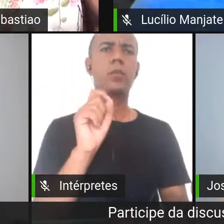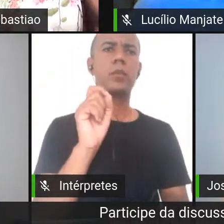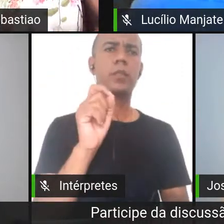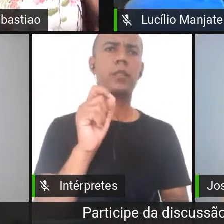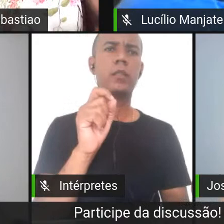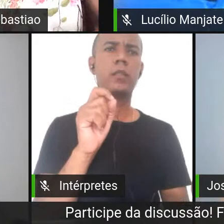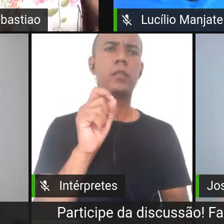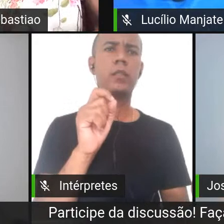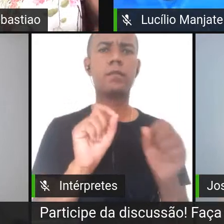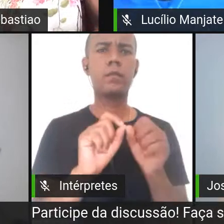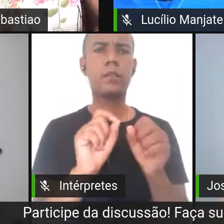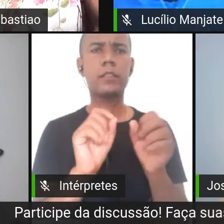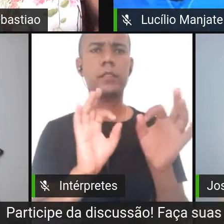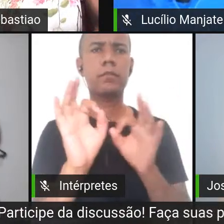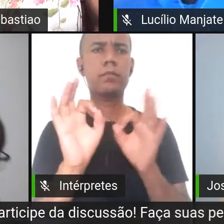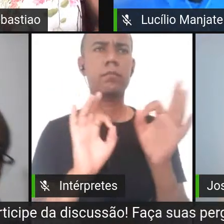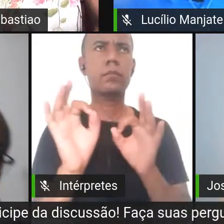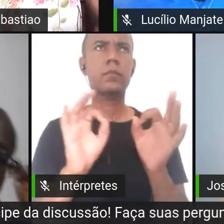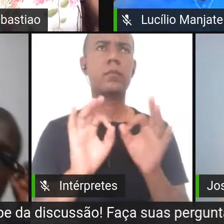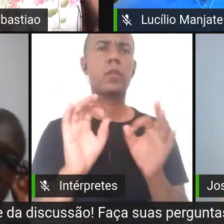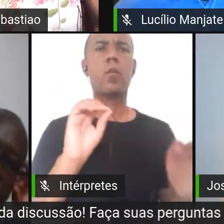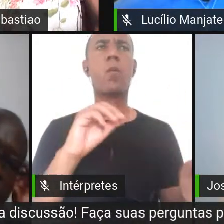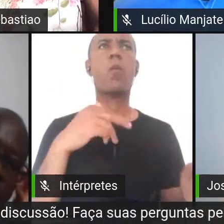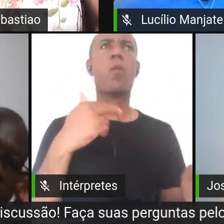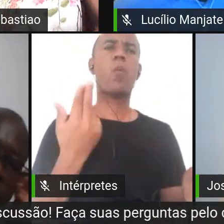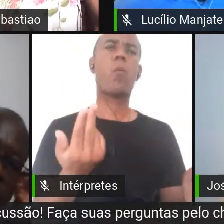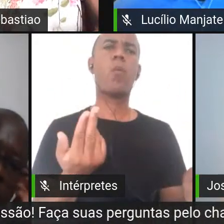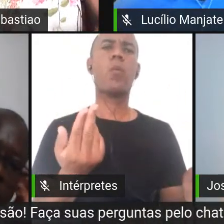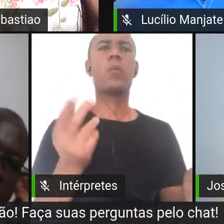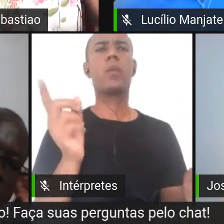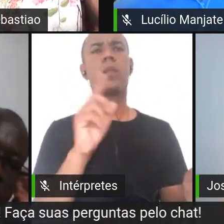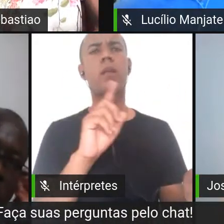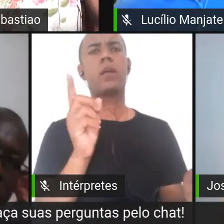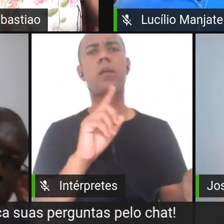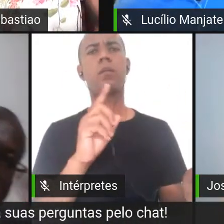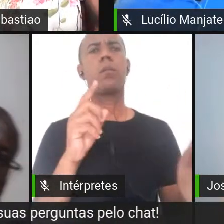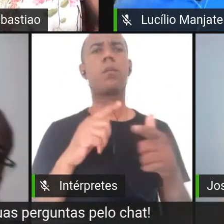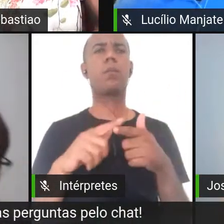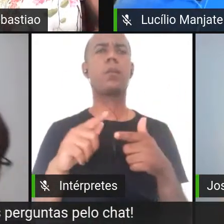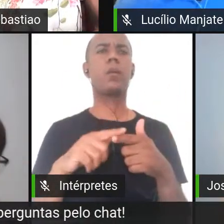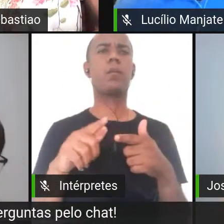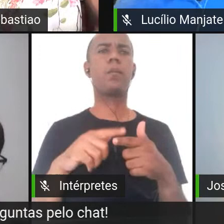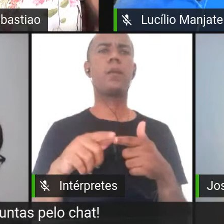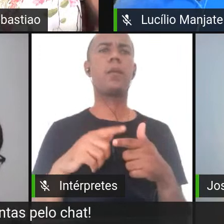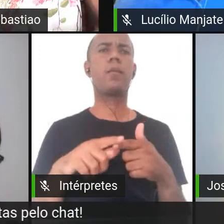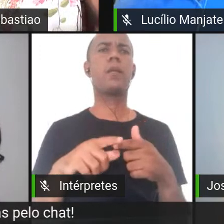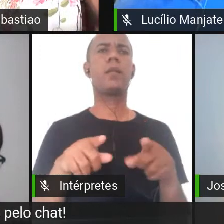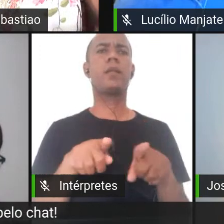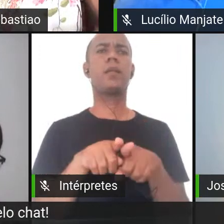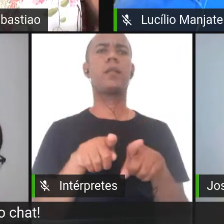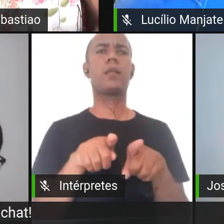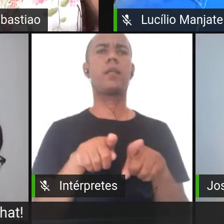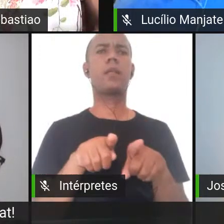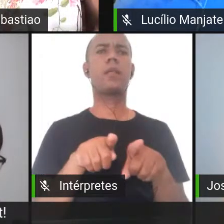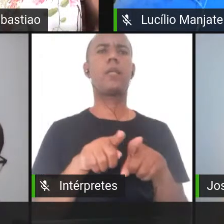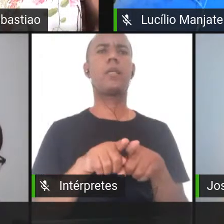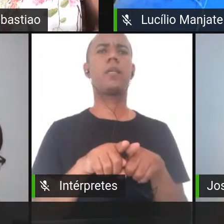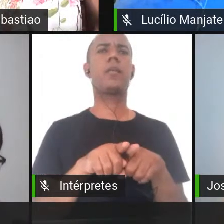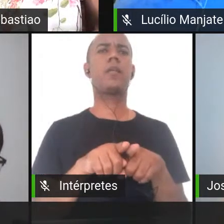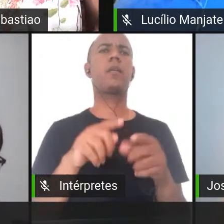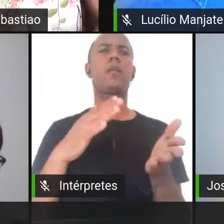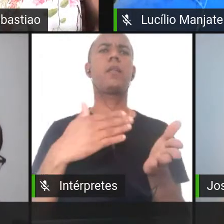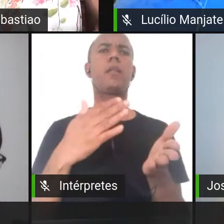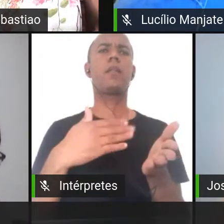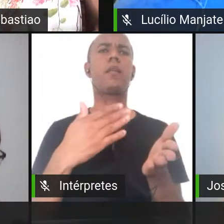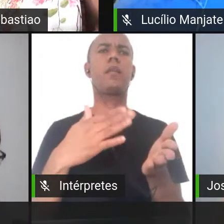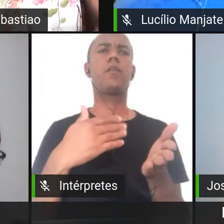acordo com a Lica, há um problema de que os próprios livros para as crianças não chegam às escolas primárias. Né? Daí eu